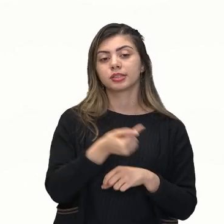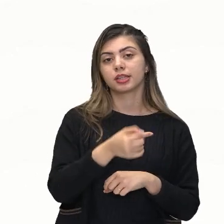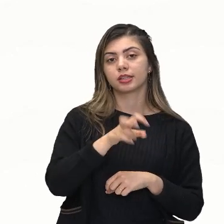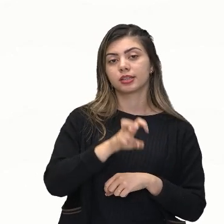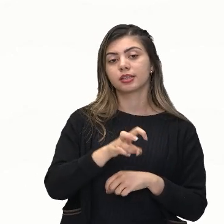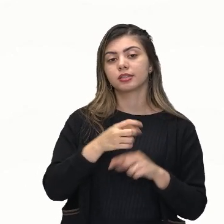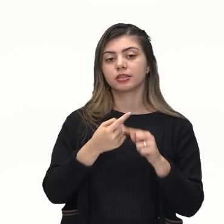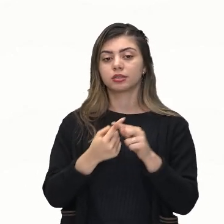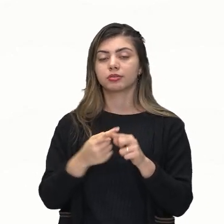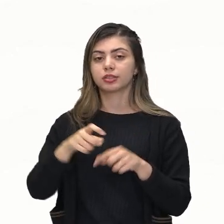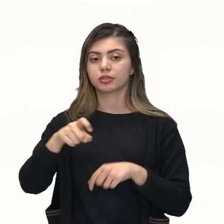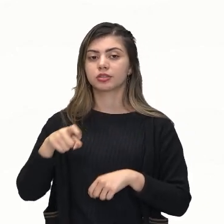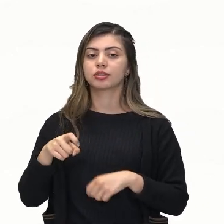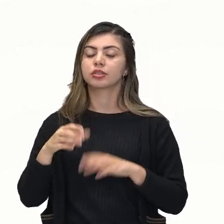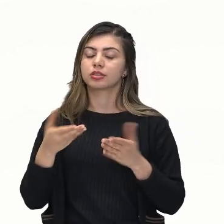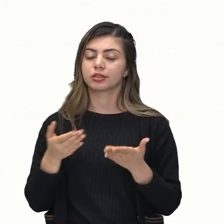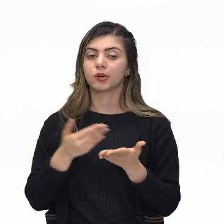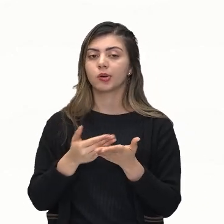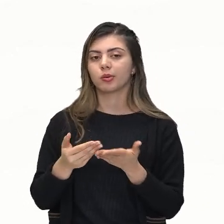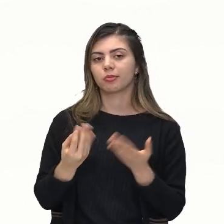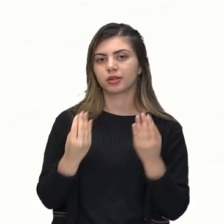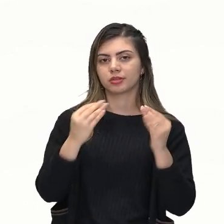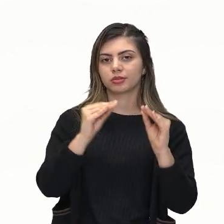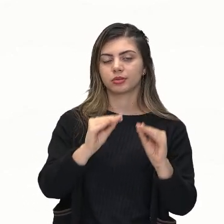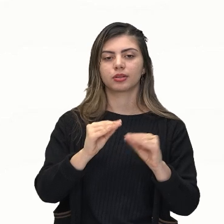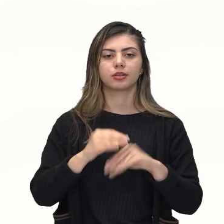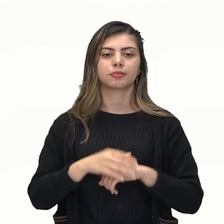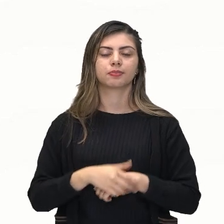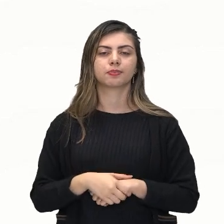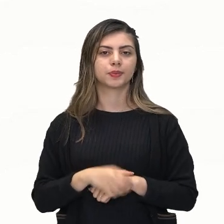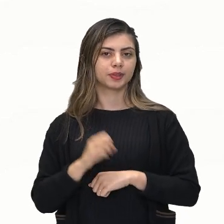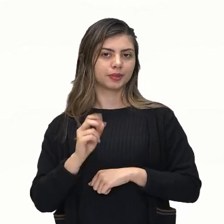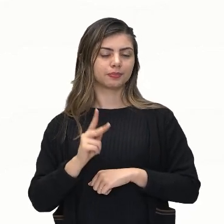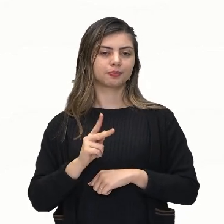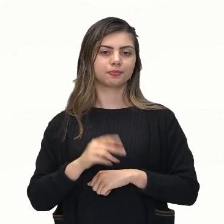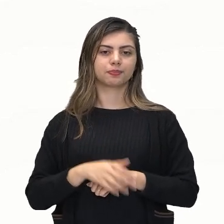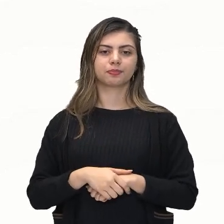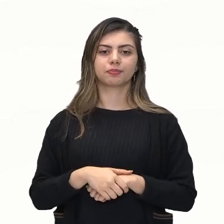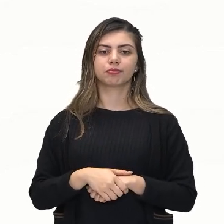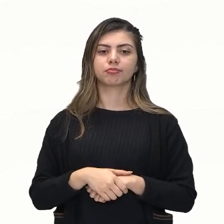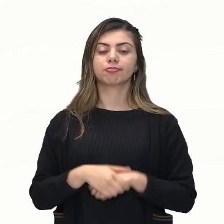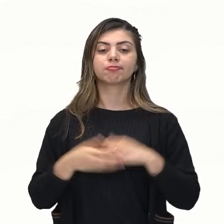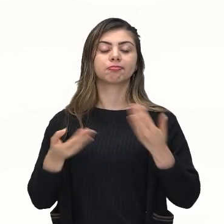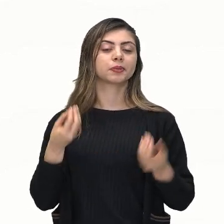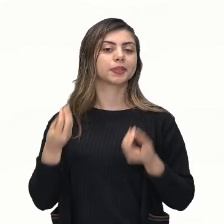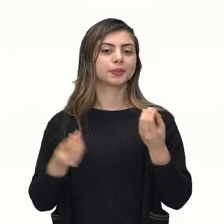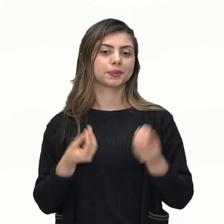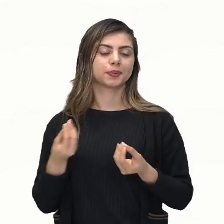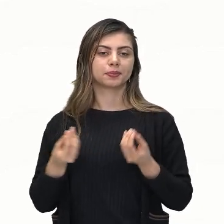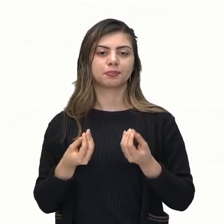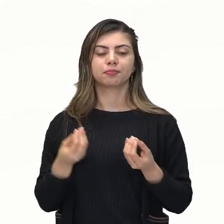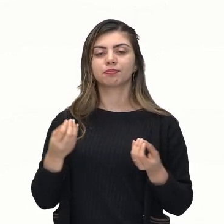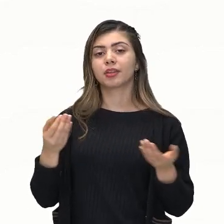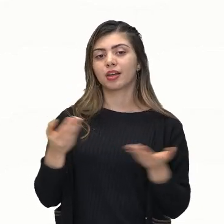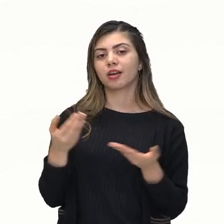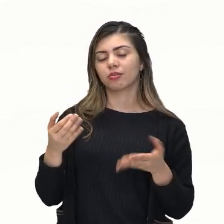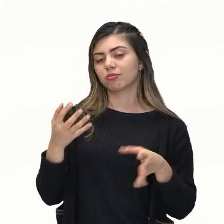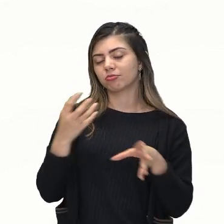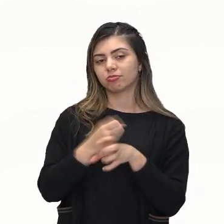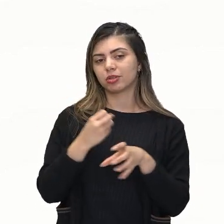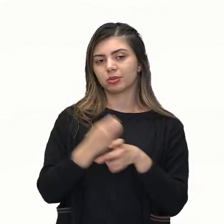75. Então eu já começo logo por ele. Tá bom? E agora? Agora a gente vai fazer tudo do mesmo